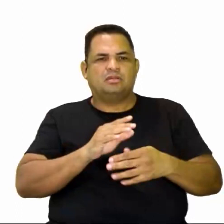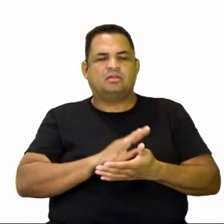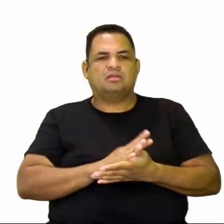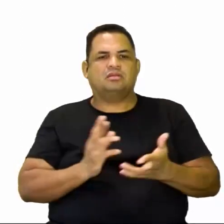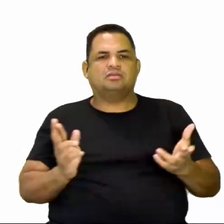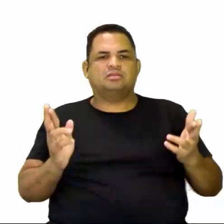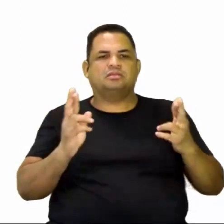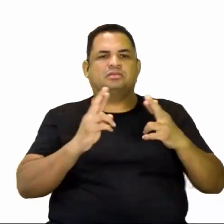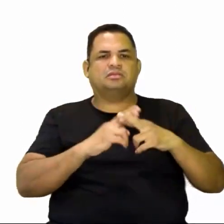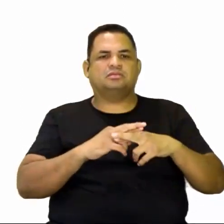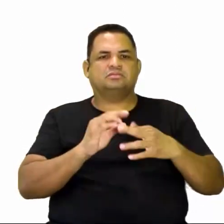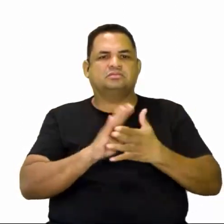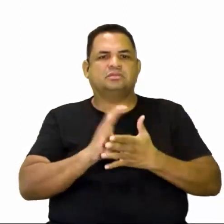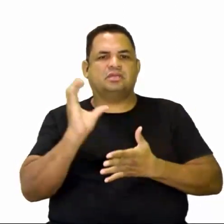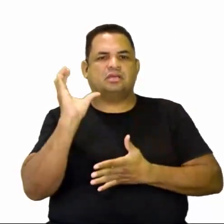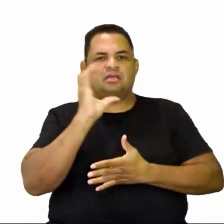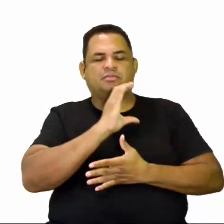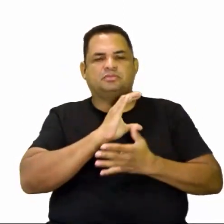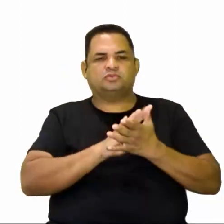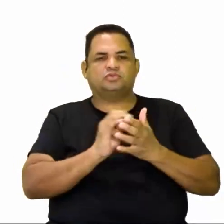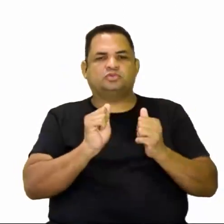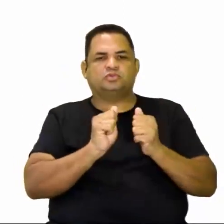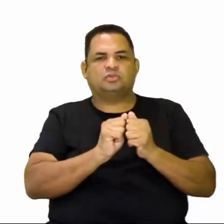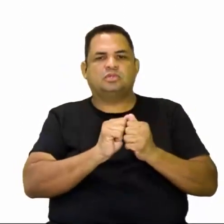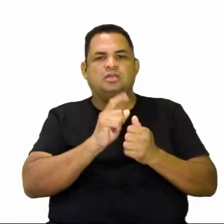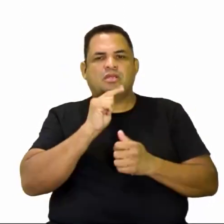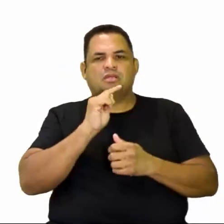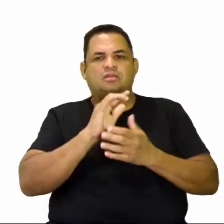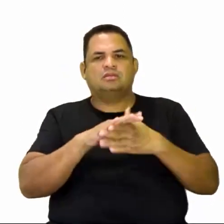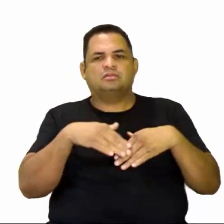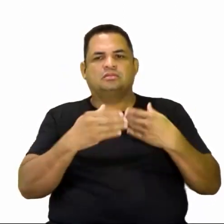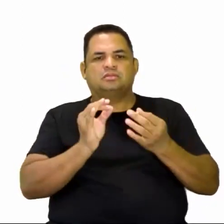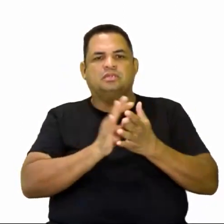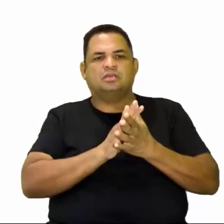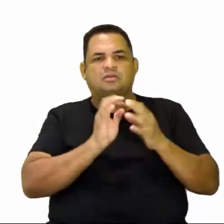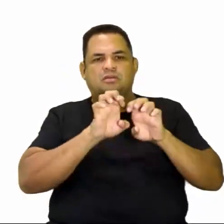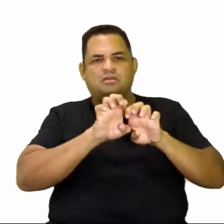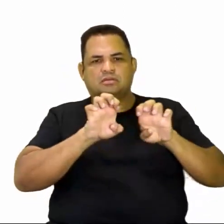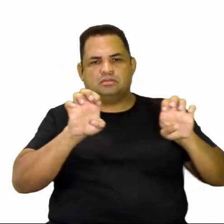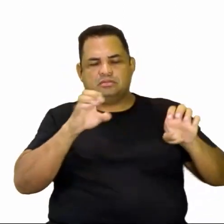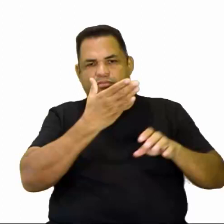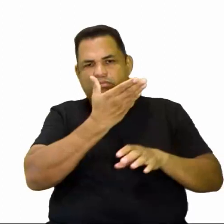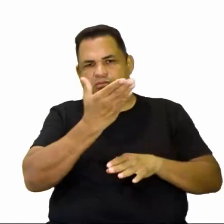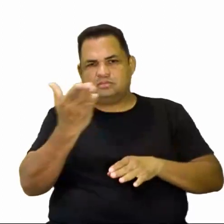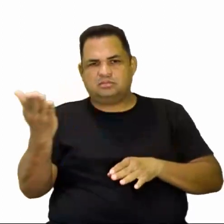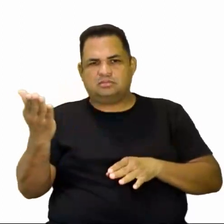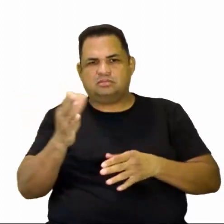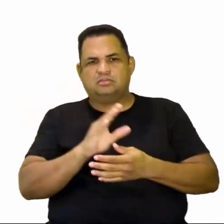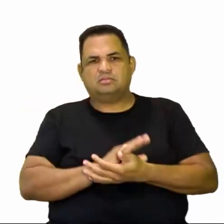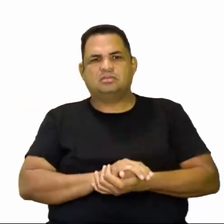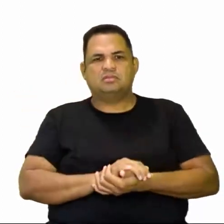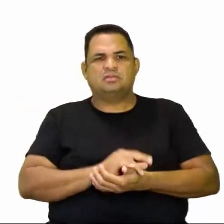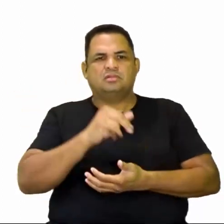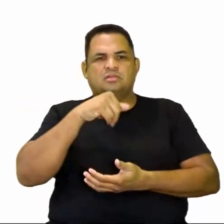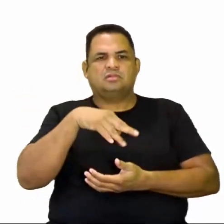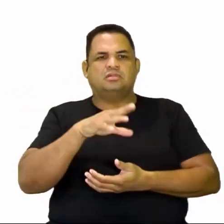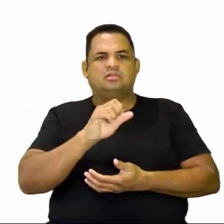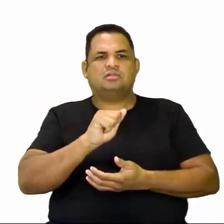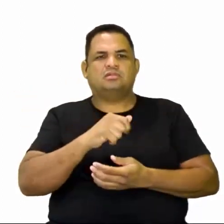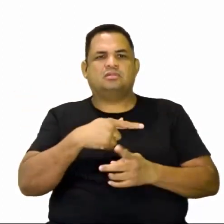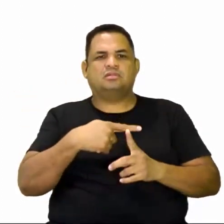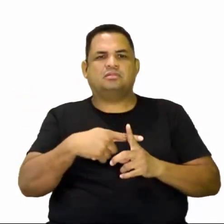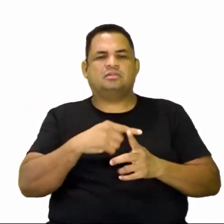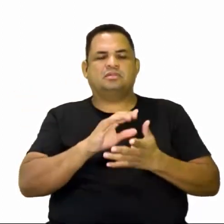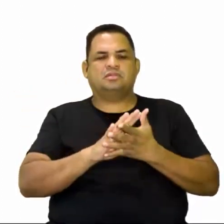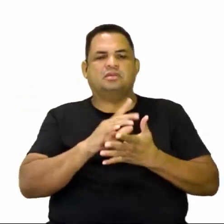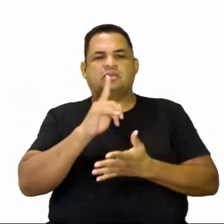e que reage violentamente com a água, como está equacionado abaixo. Então, o sódio, reagindo com a água,